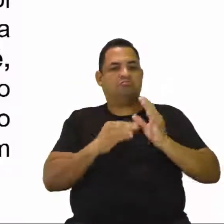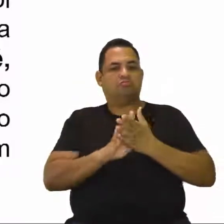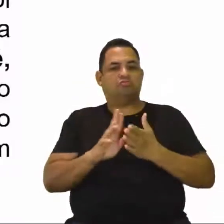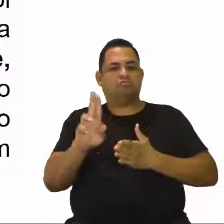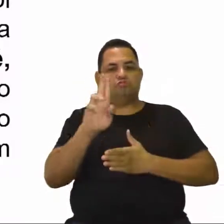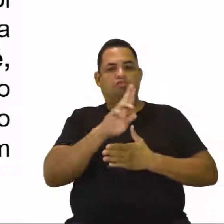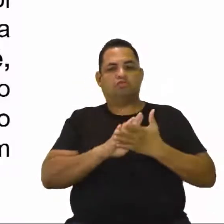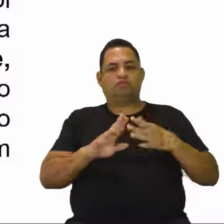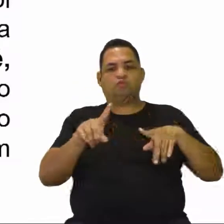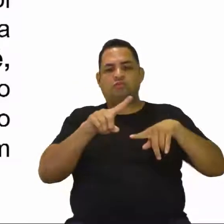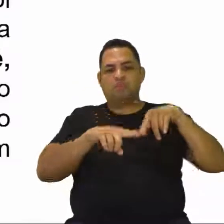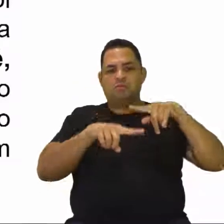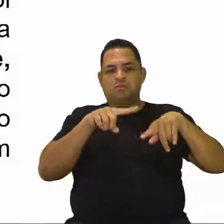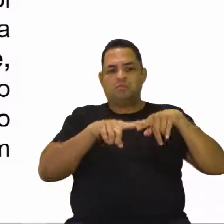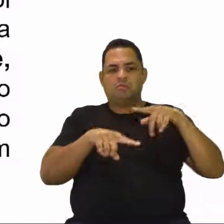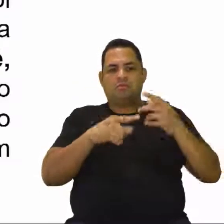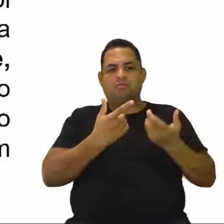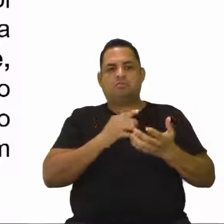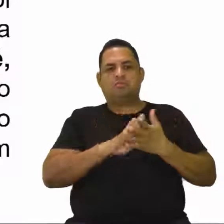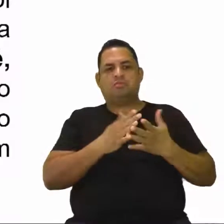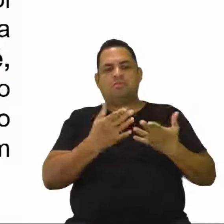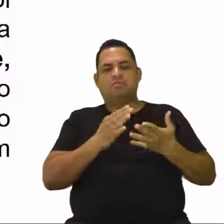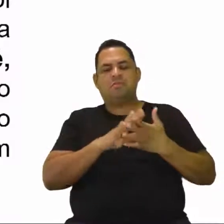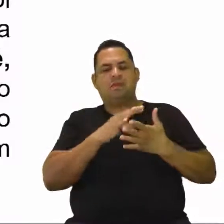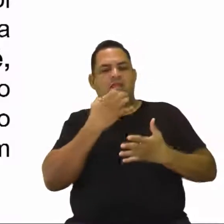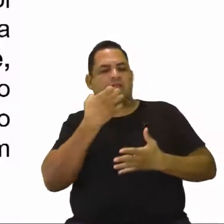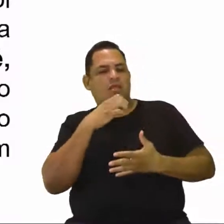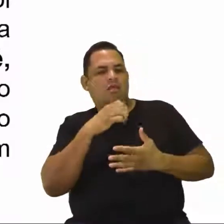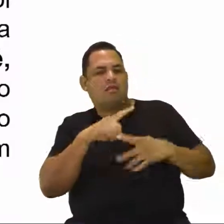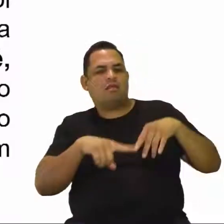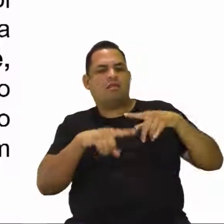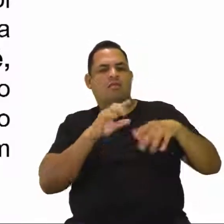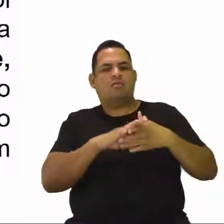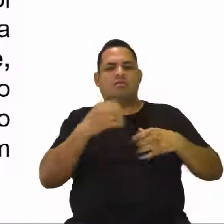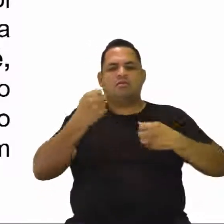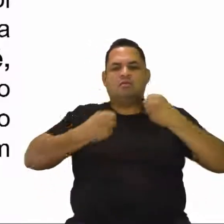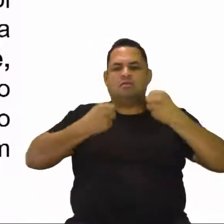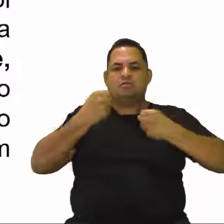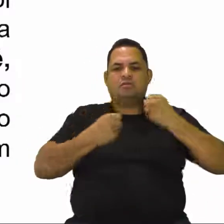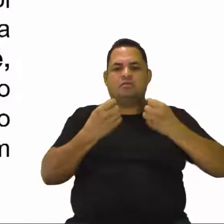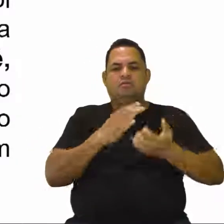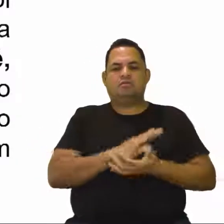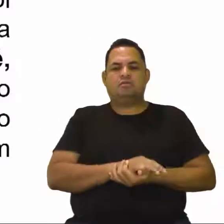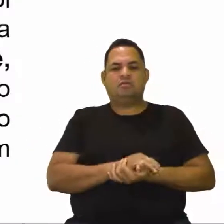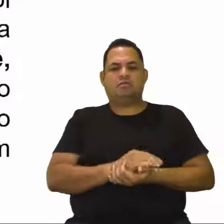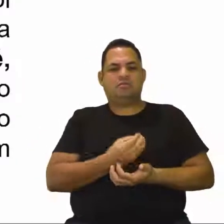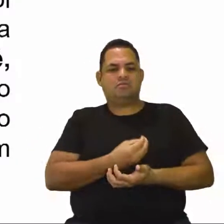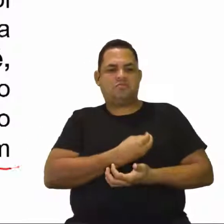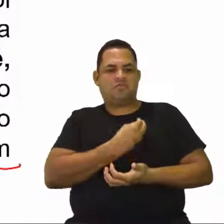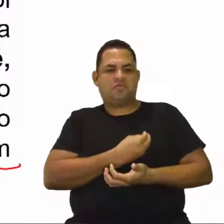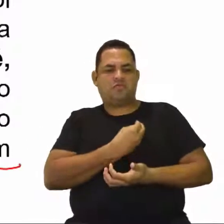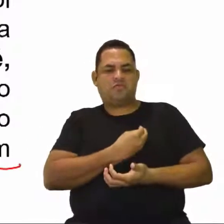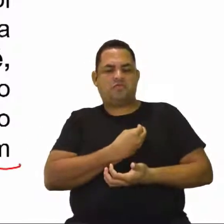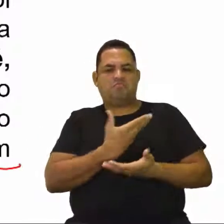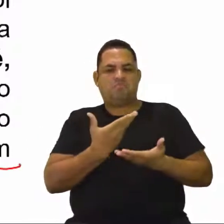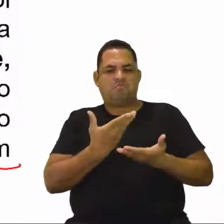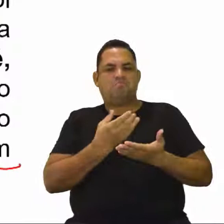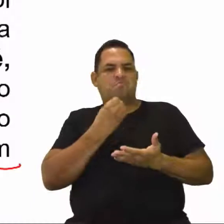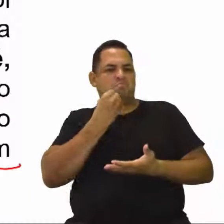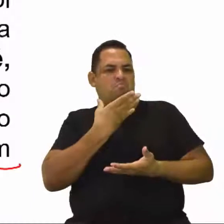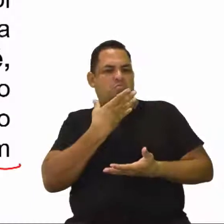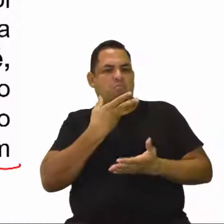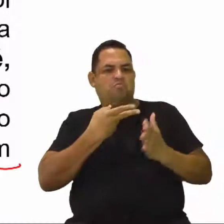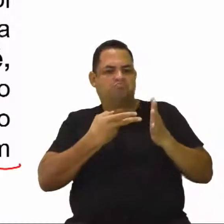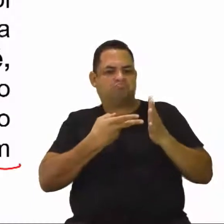de produtos como eletrodomésticos e automóveis. Viver bem, senhores,